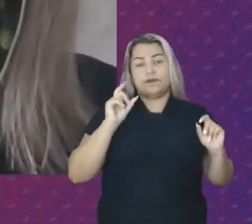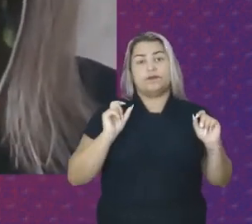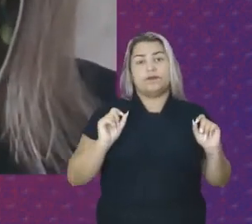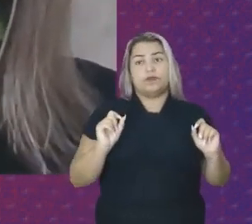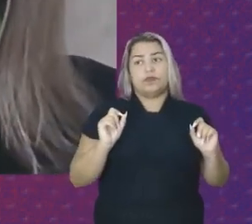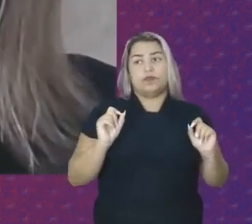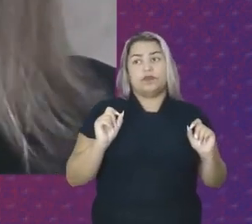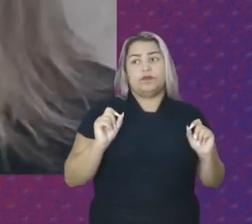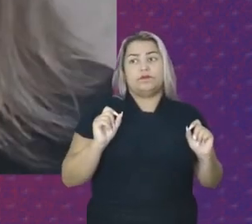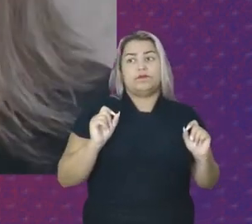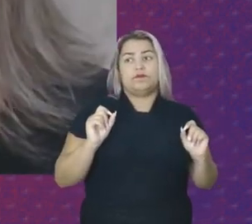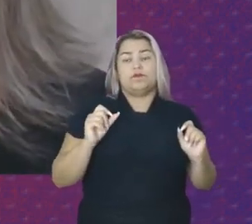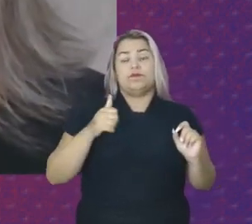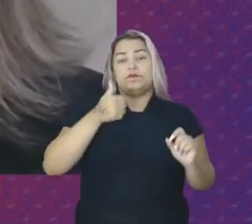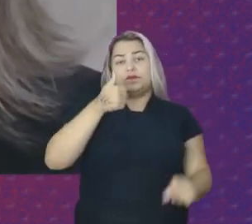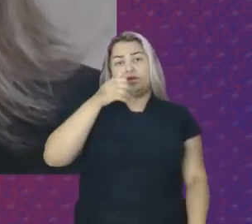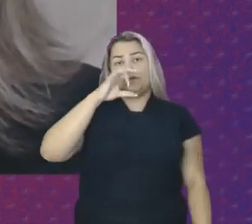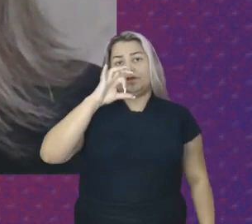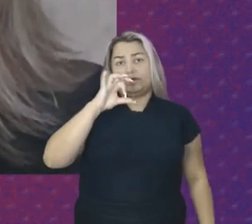por volta de